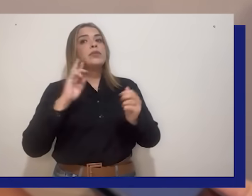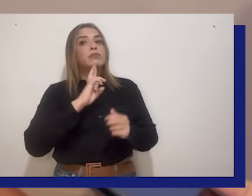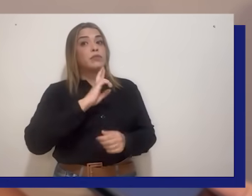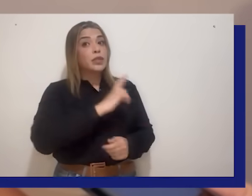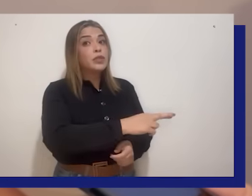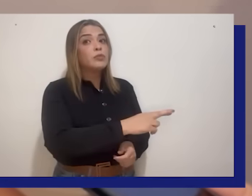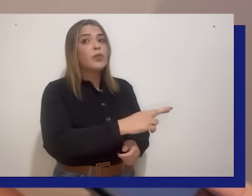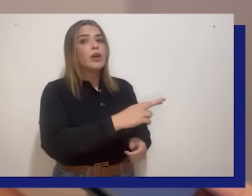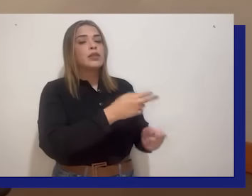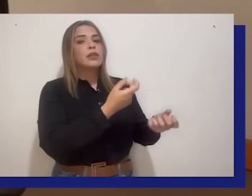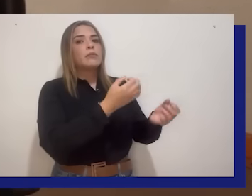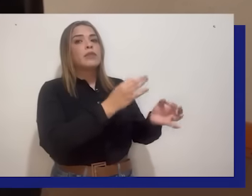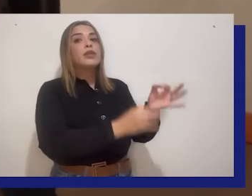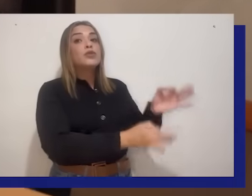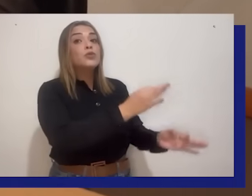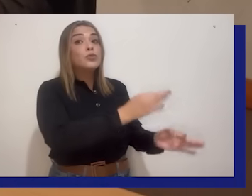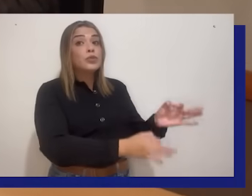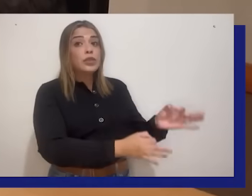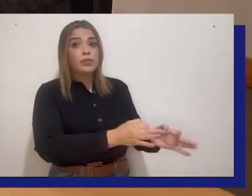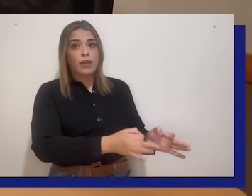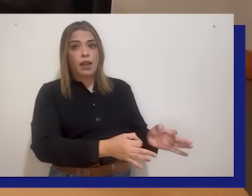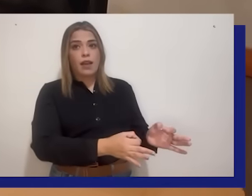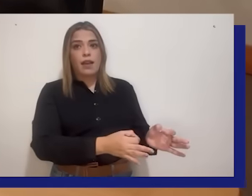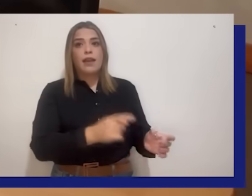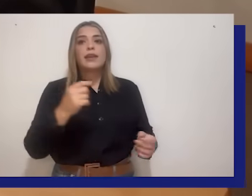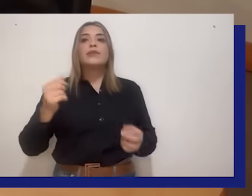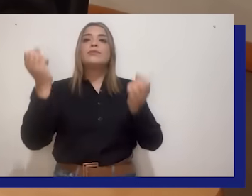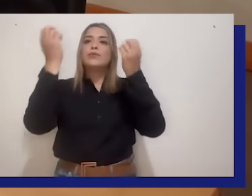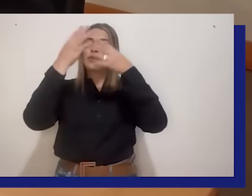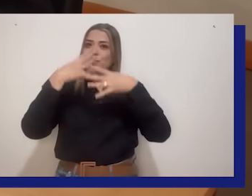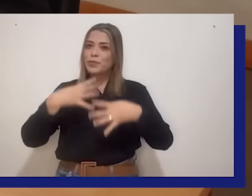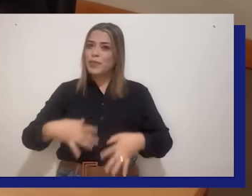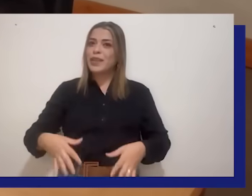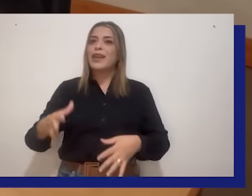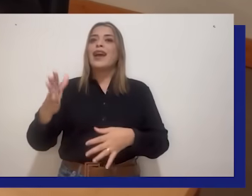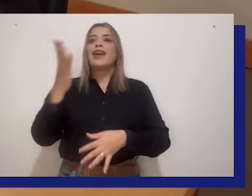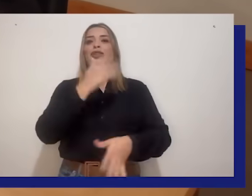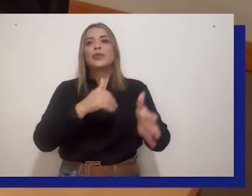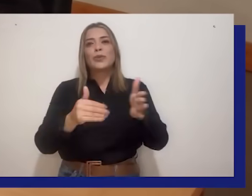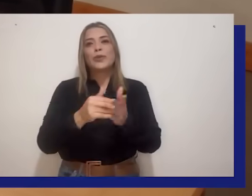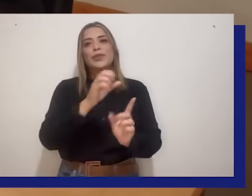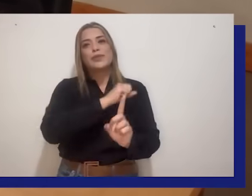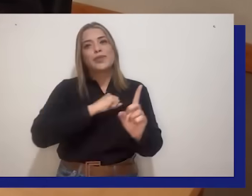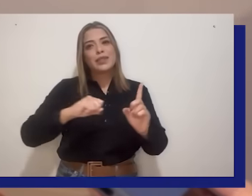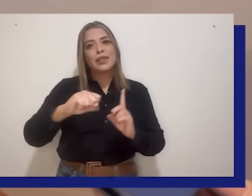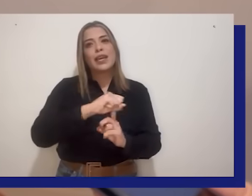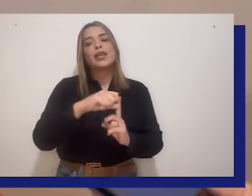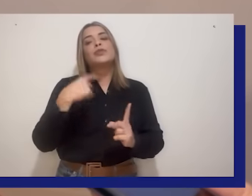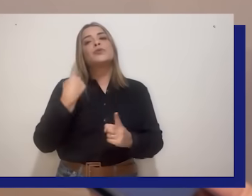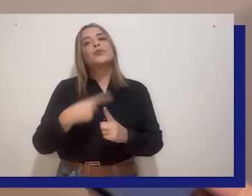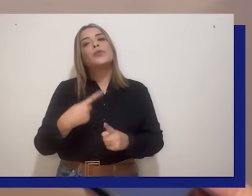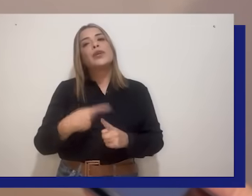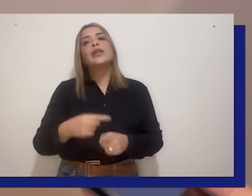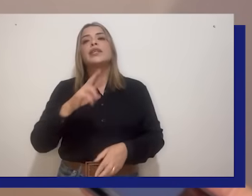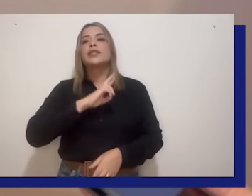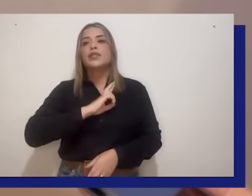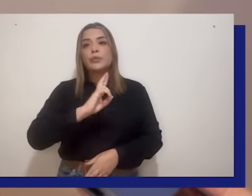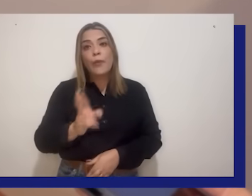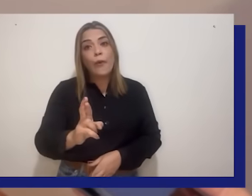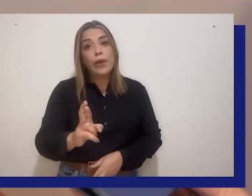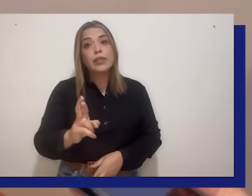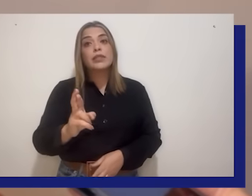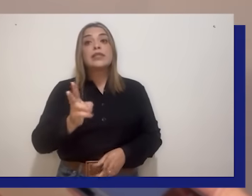isso vai explicar à população a função judicial, o porquê das soluções,